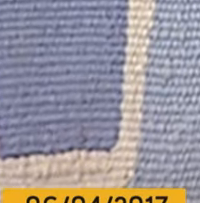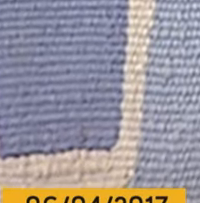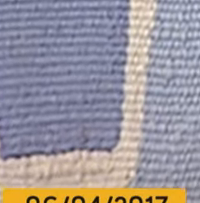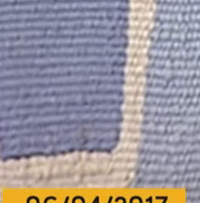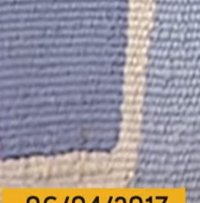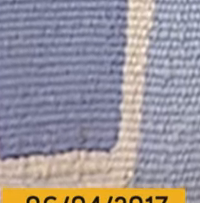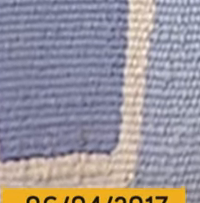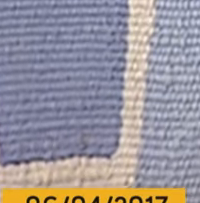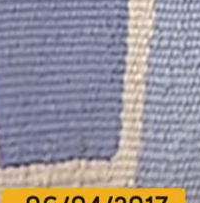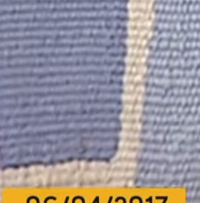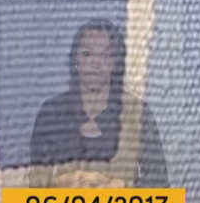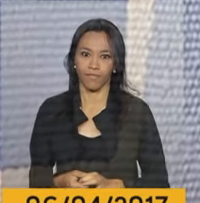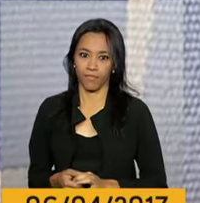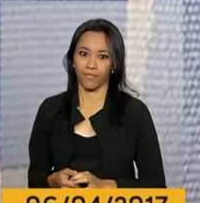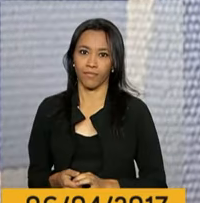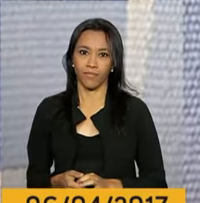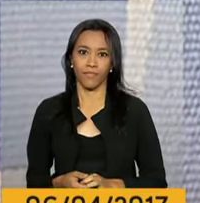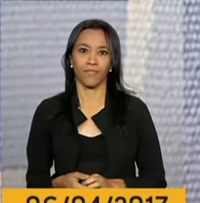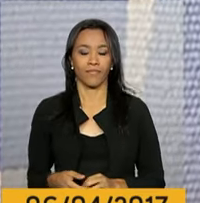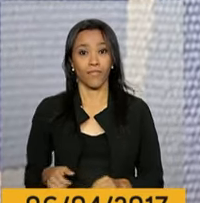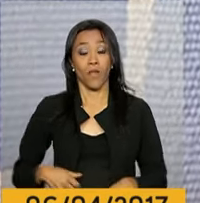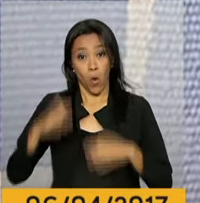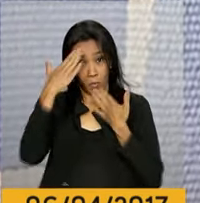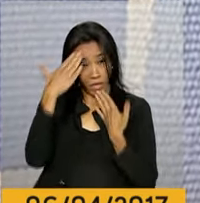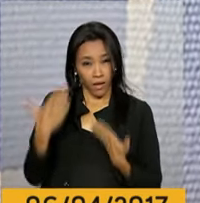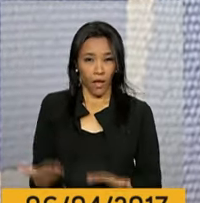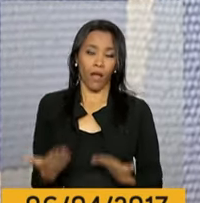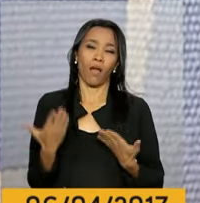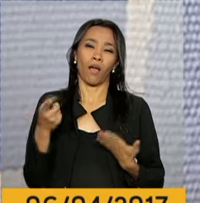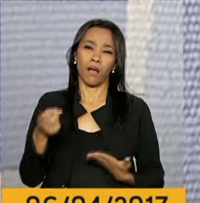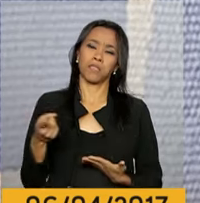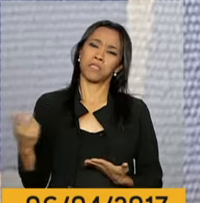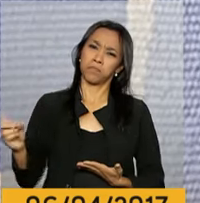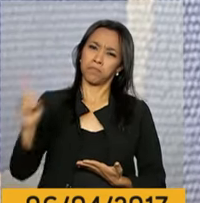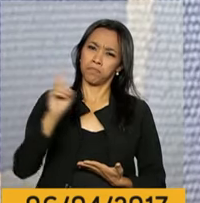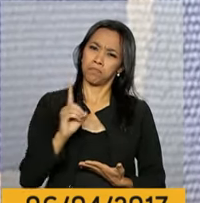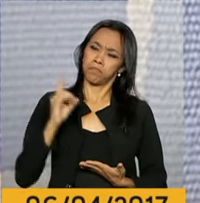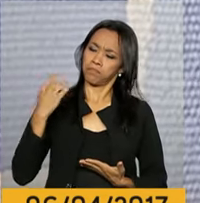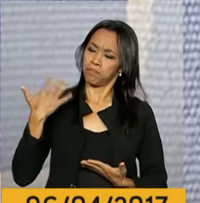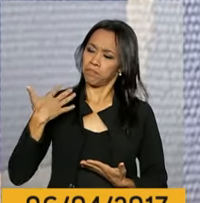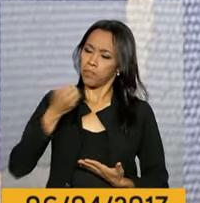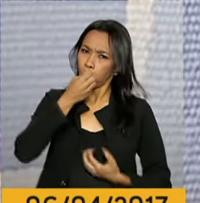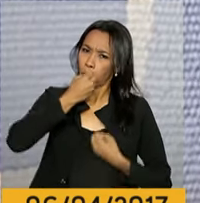obrigado por suas palavras tão gentis de boas-vindas.